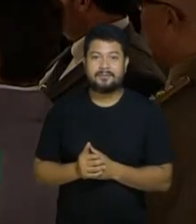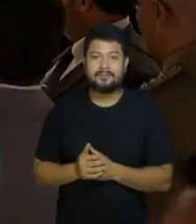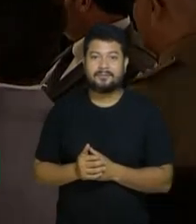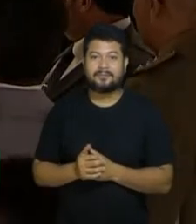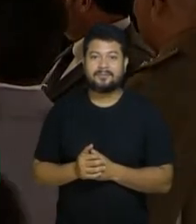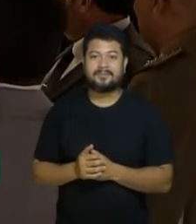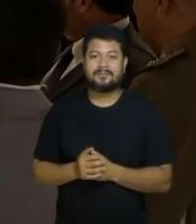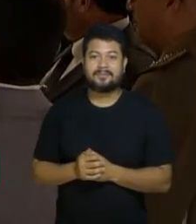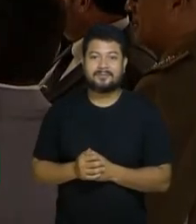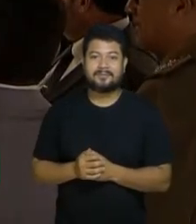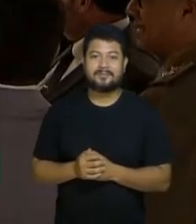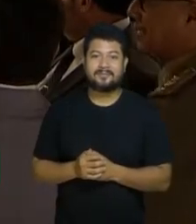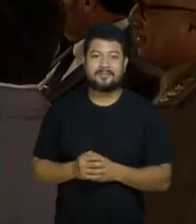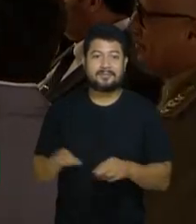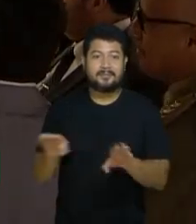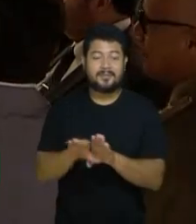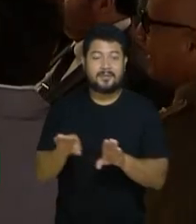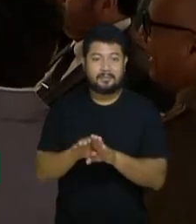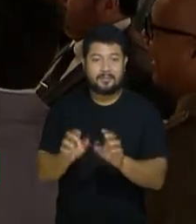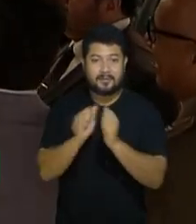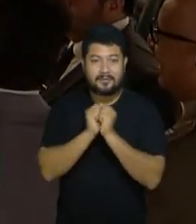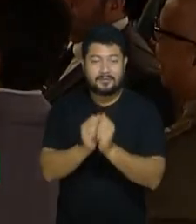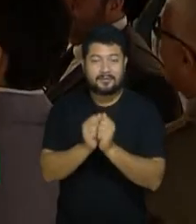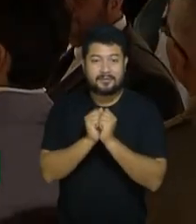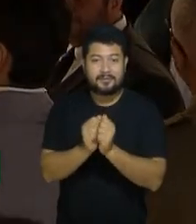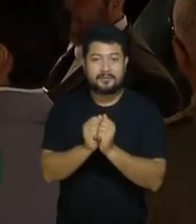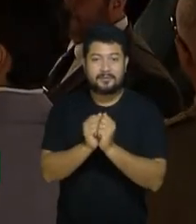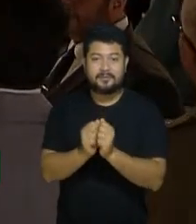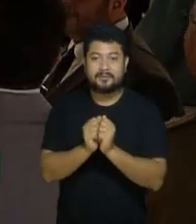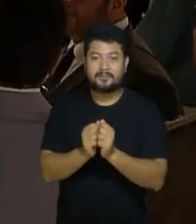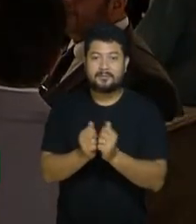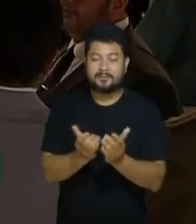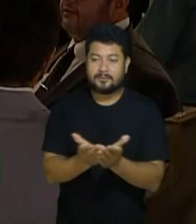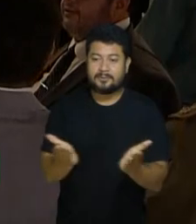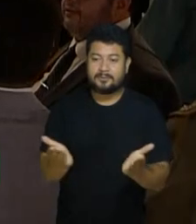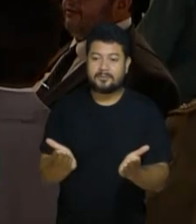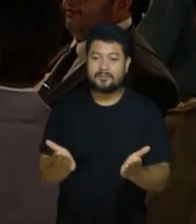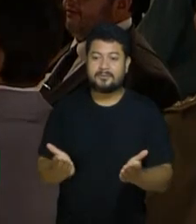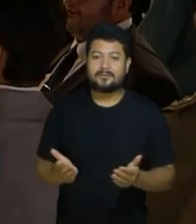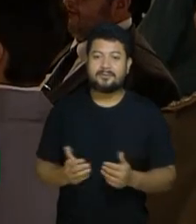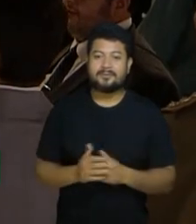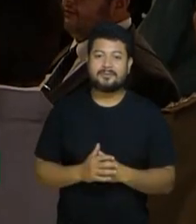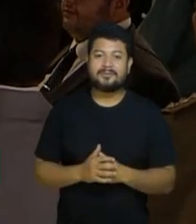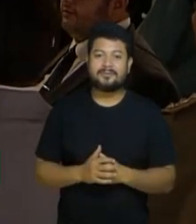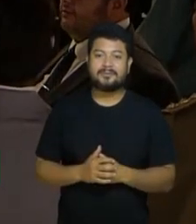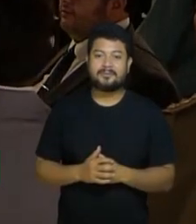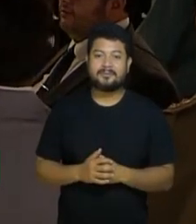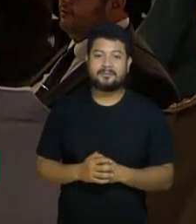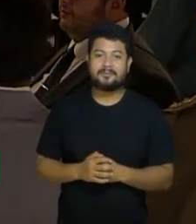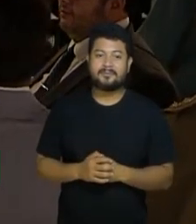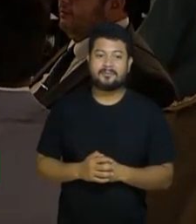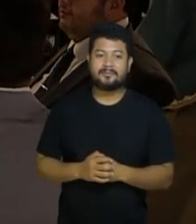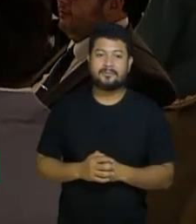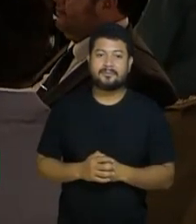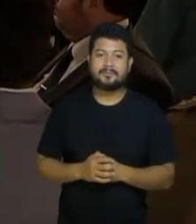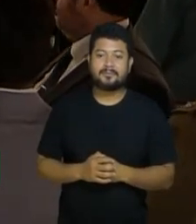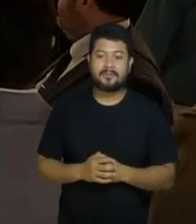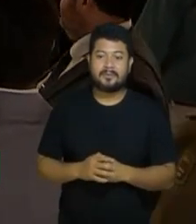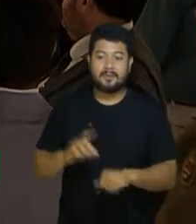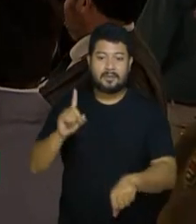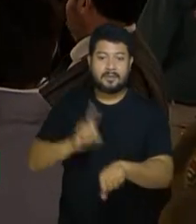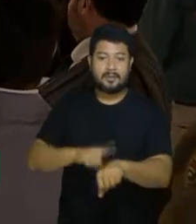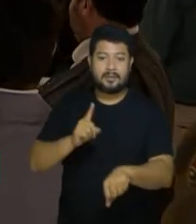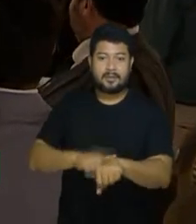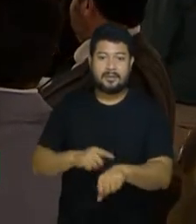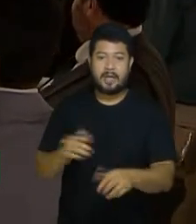que também estiveram aí nos acompanhando ao longo de todos esses dias. Pelo tempo de até 10